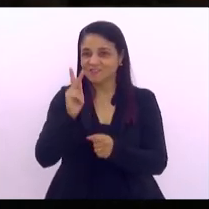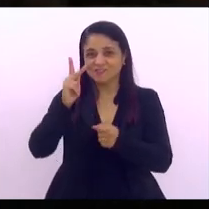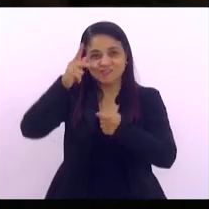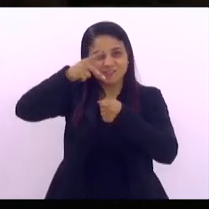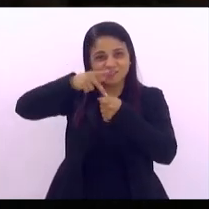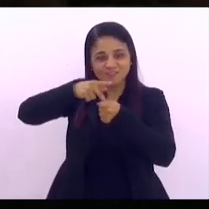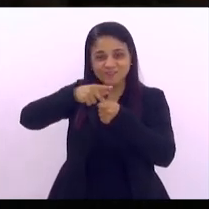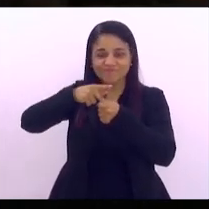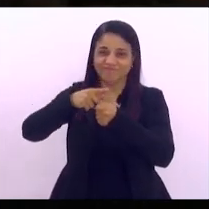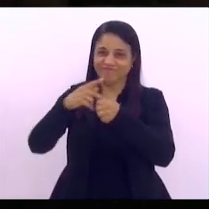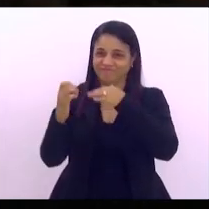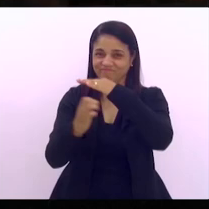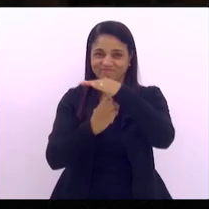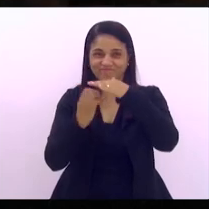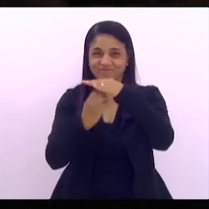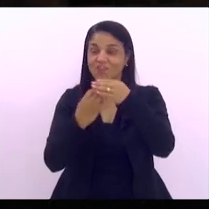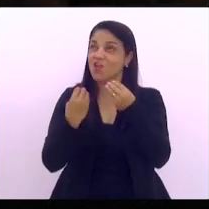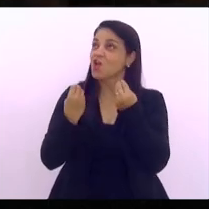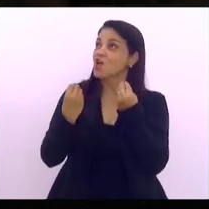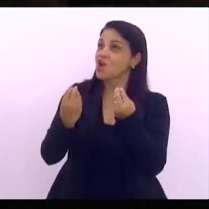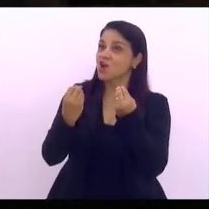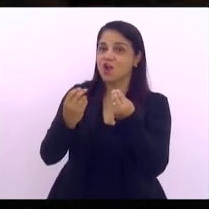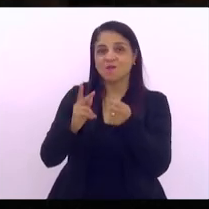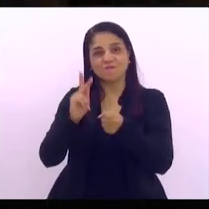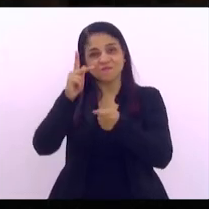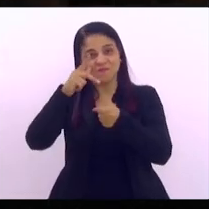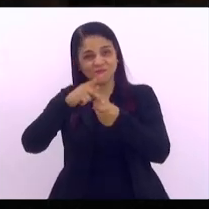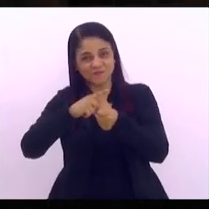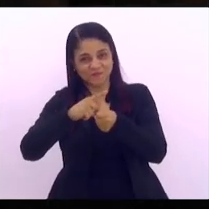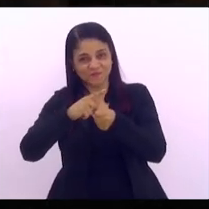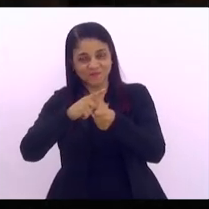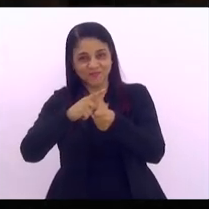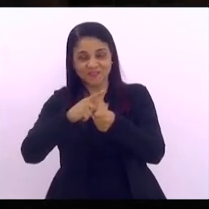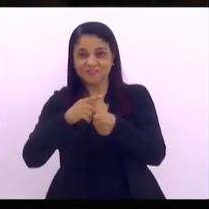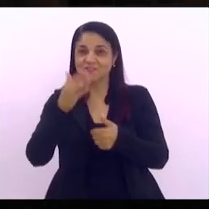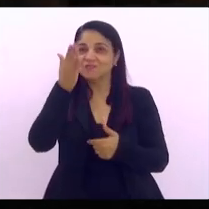a Petrobras sobreviveria se todos nós não